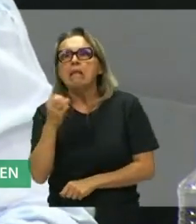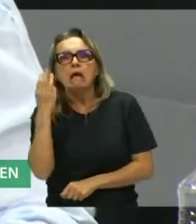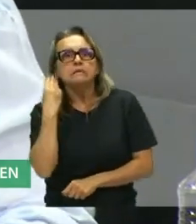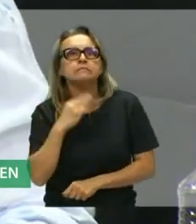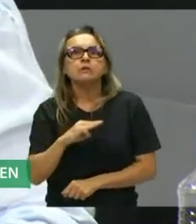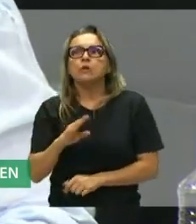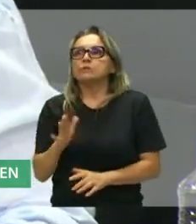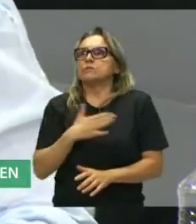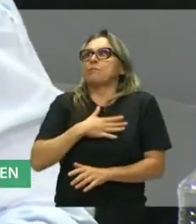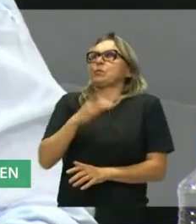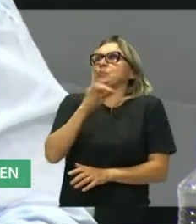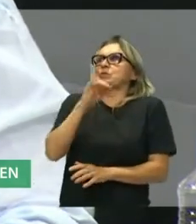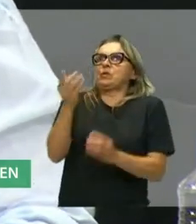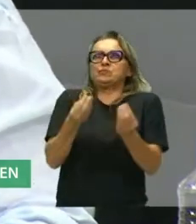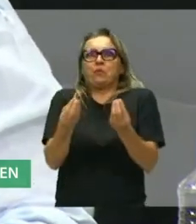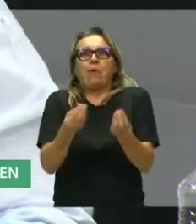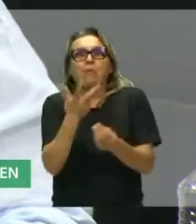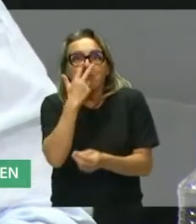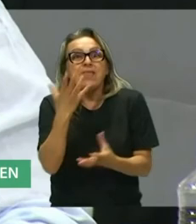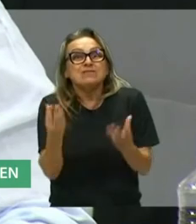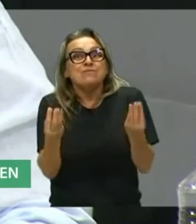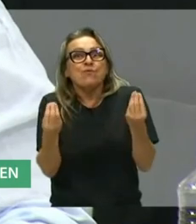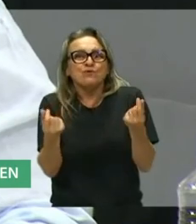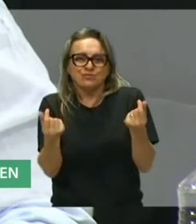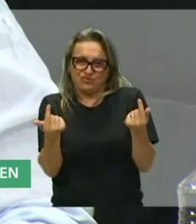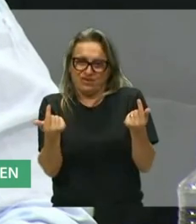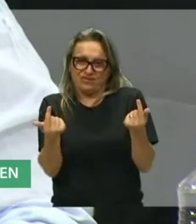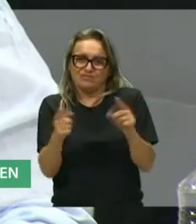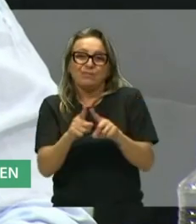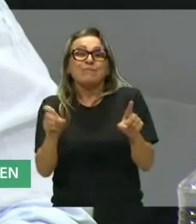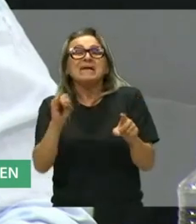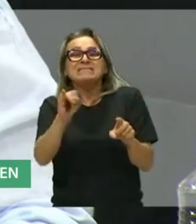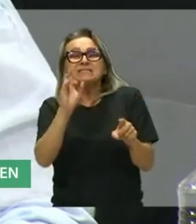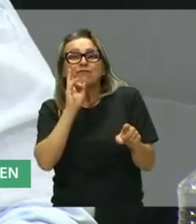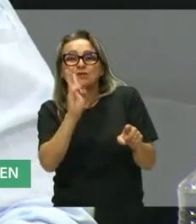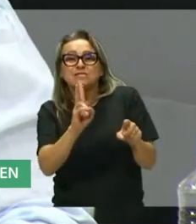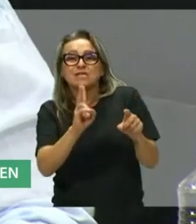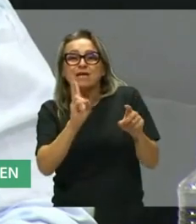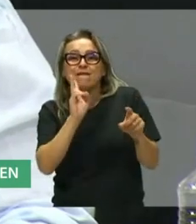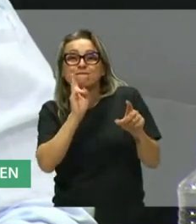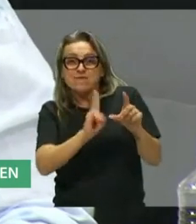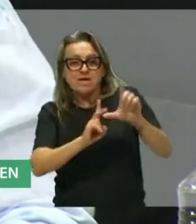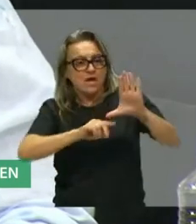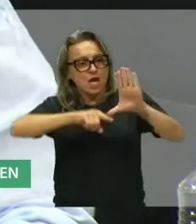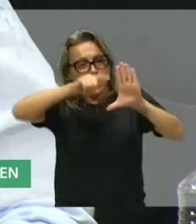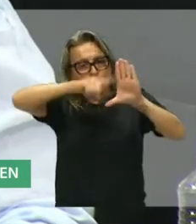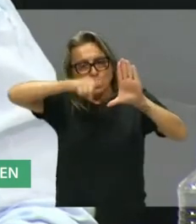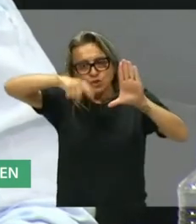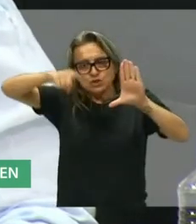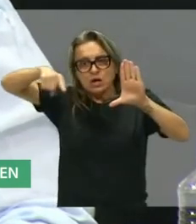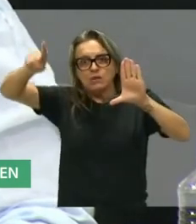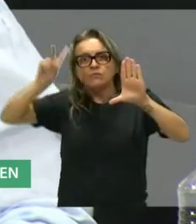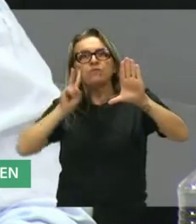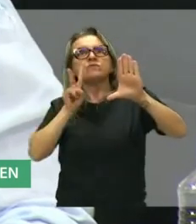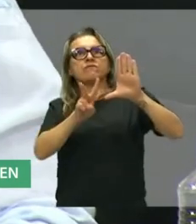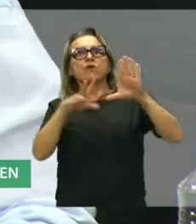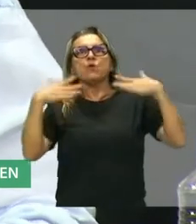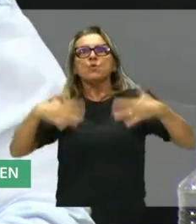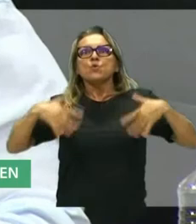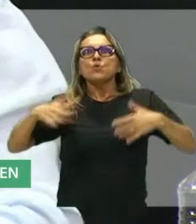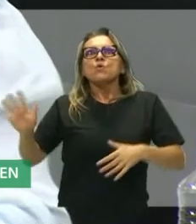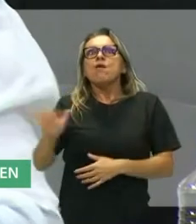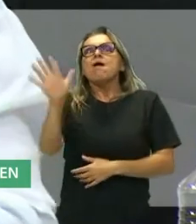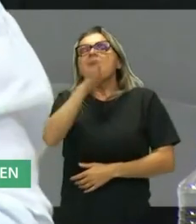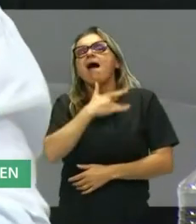a gente olha aqueles indicadores, a gente vê como é cara a saúde. E como falou a deputada, ela